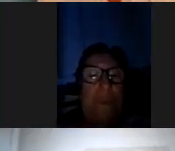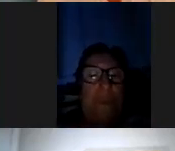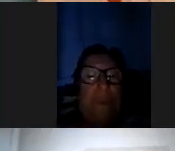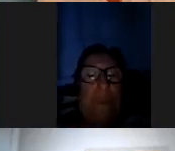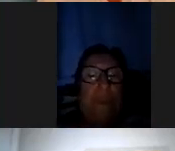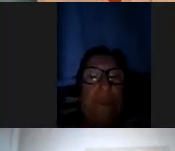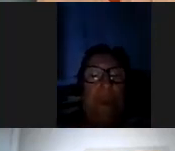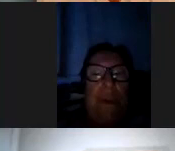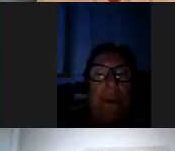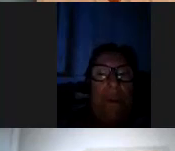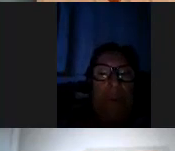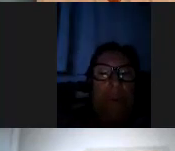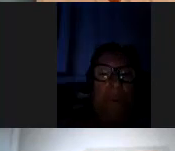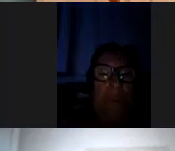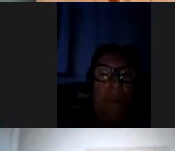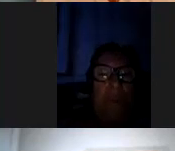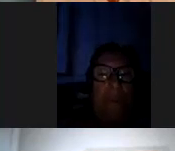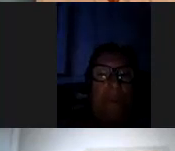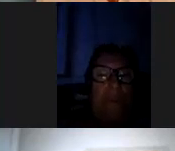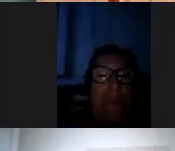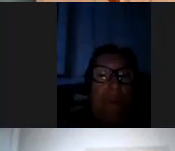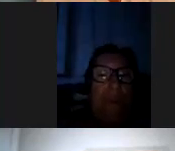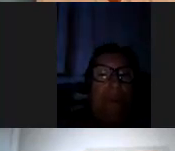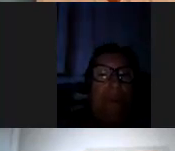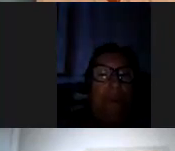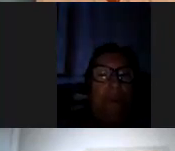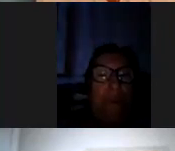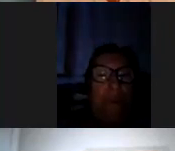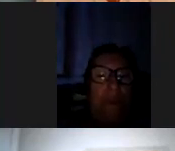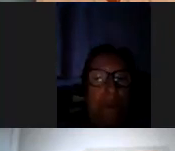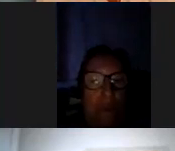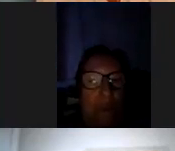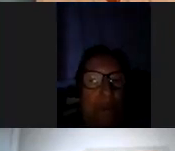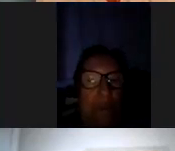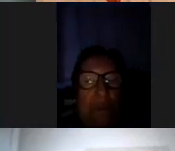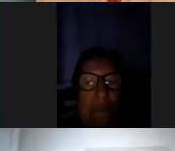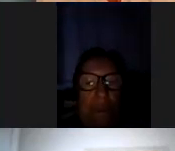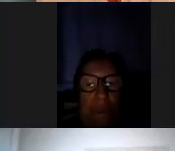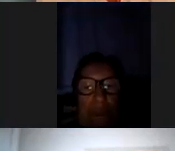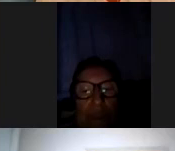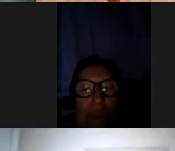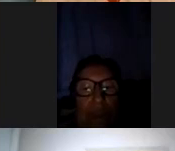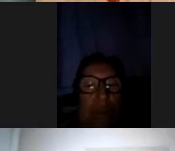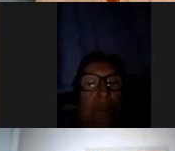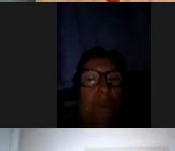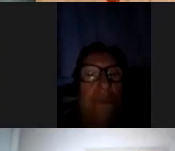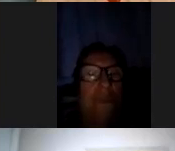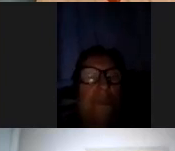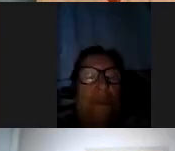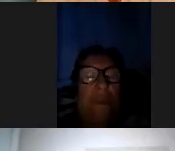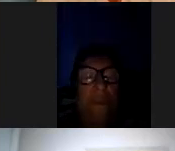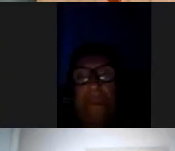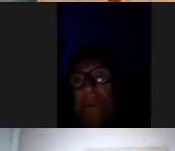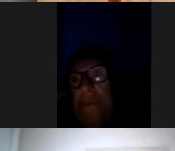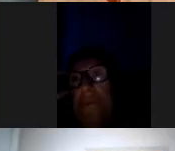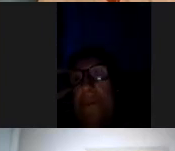uma informação. Tempo. Saber o tempo para fazer isso. Precisa falar